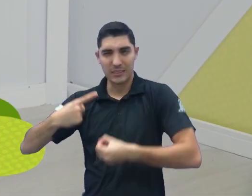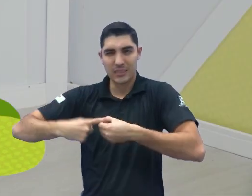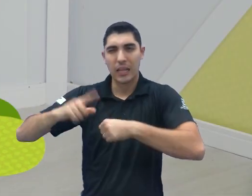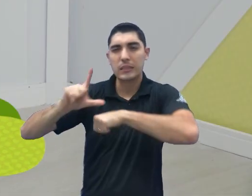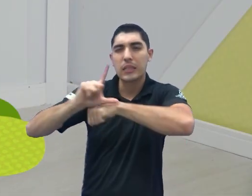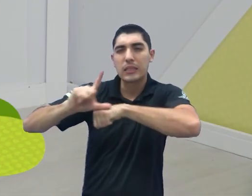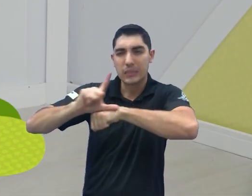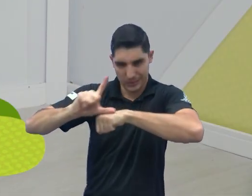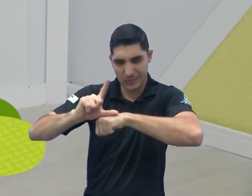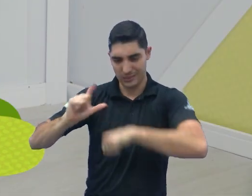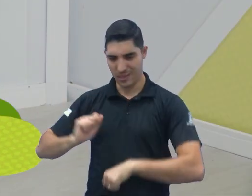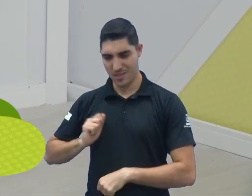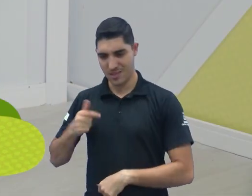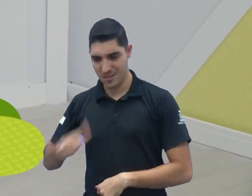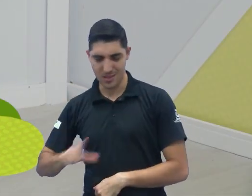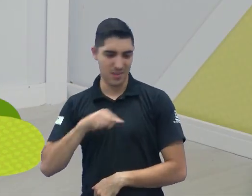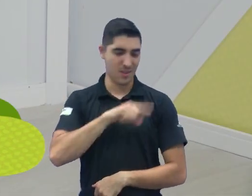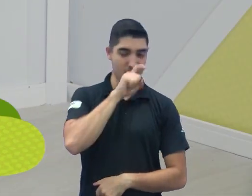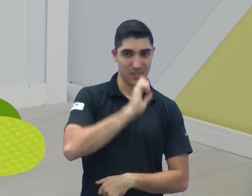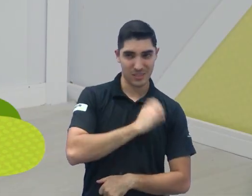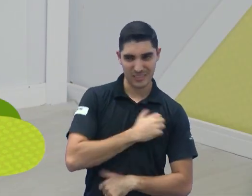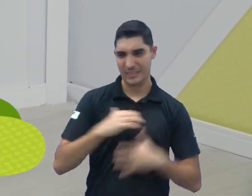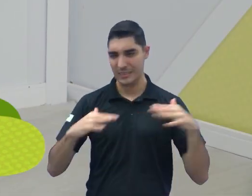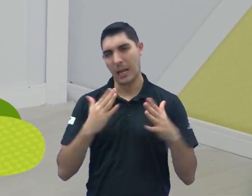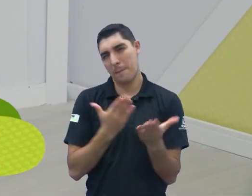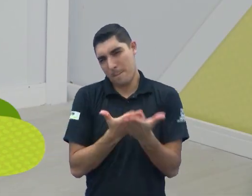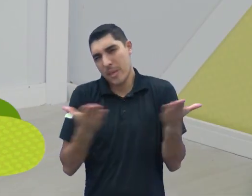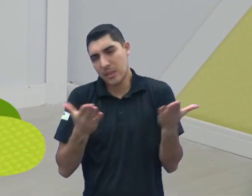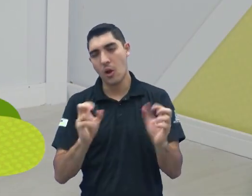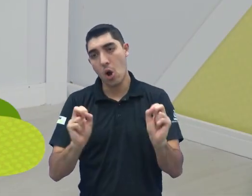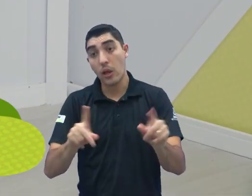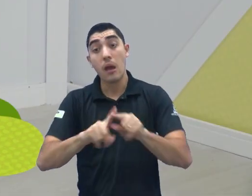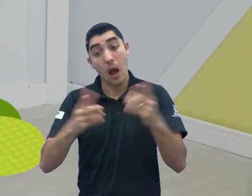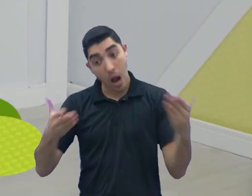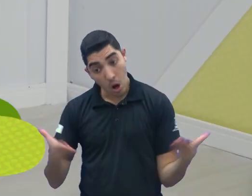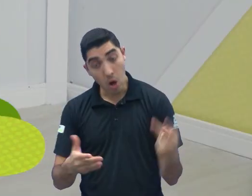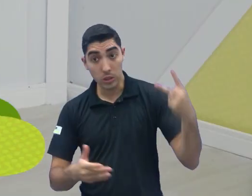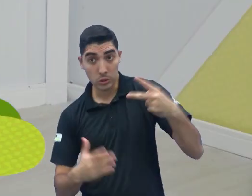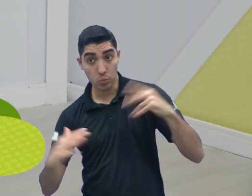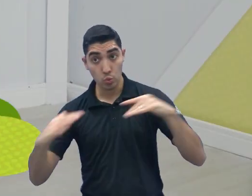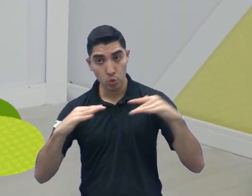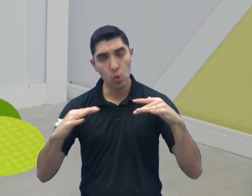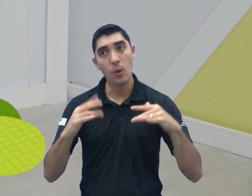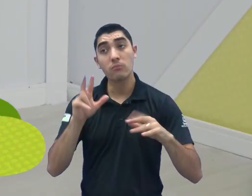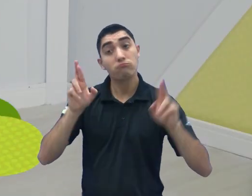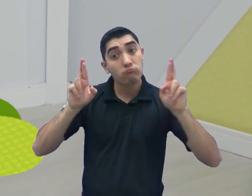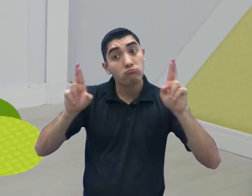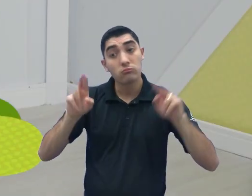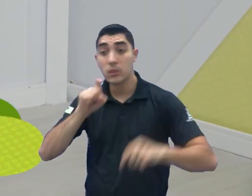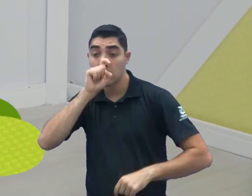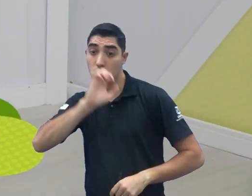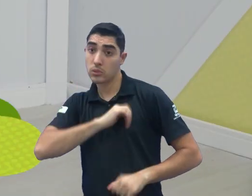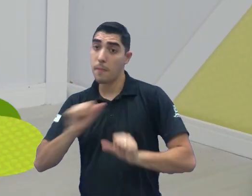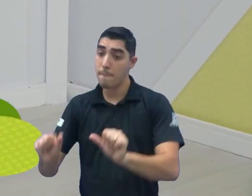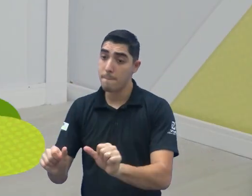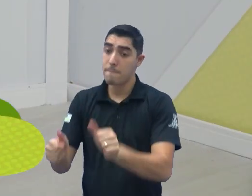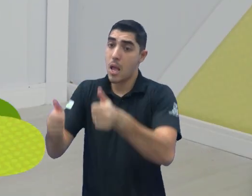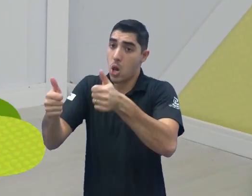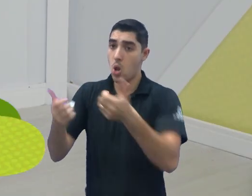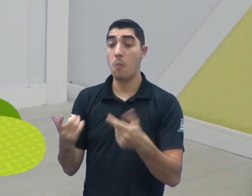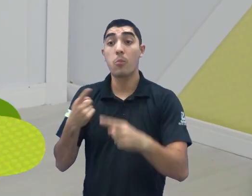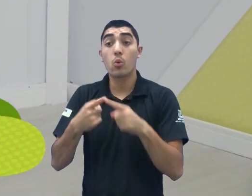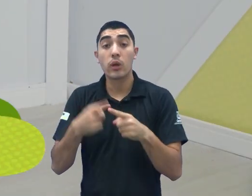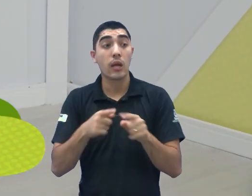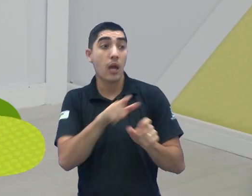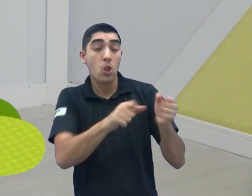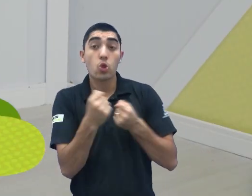para os dois, então a gente espera que o São José se apresente melhor e deixe uma boa impressão agora de perto com o torcedor, que ainda